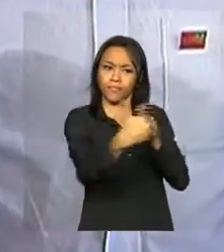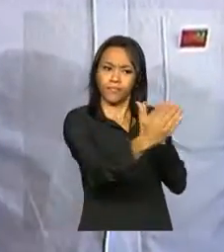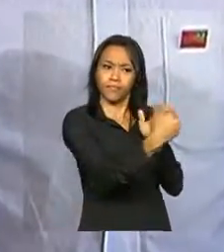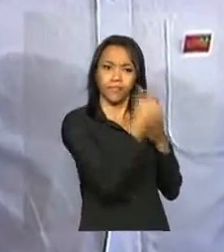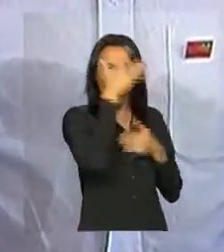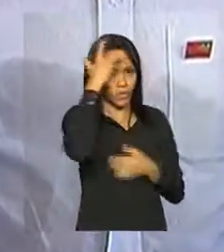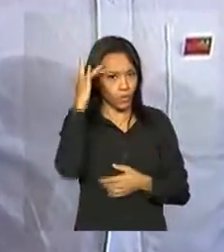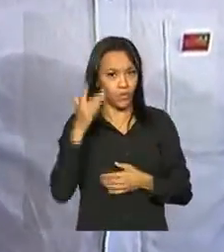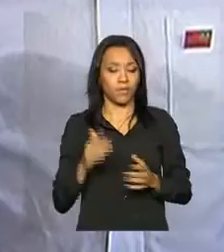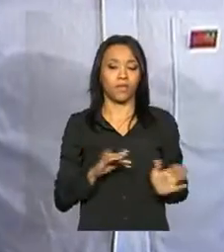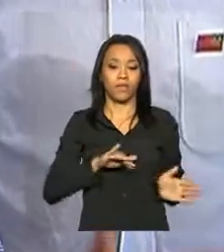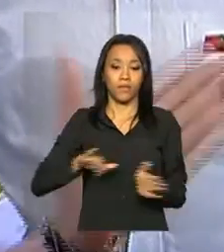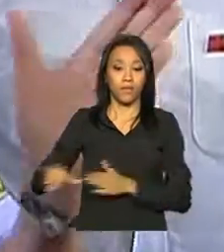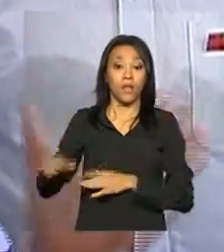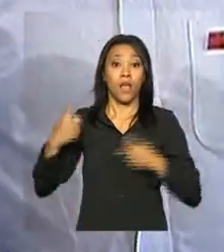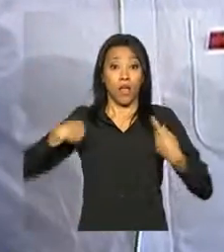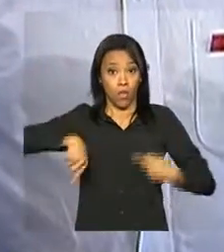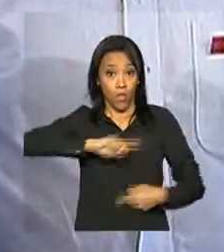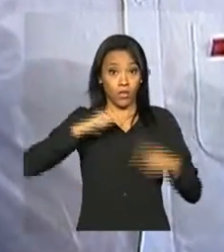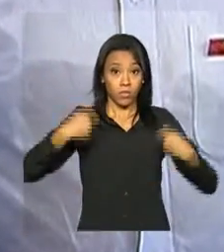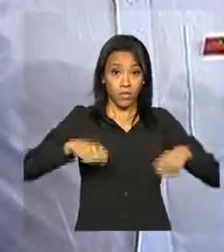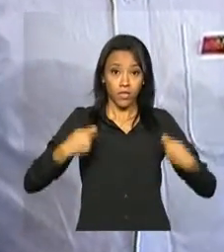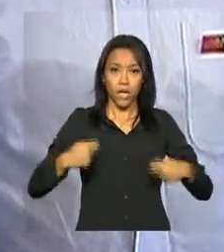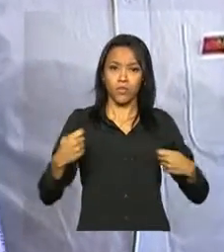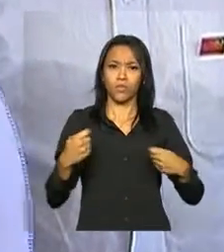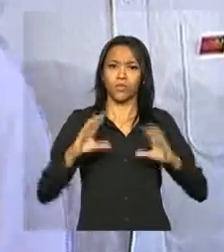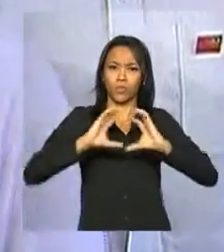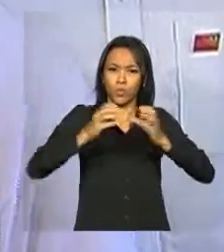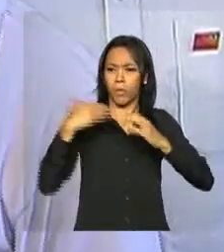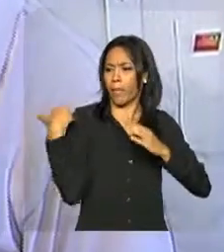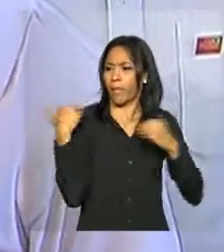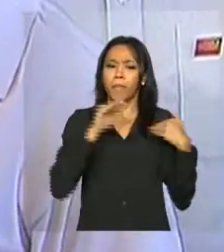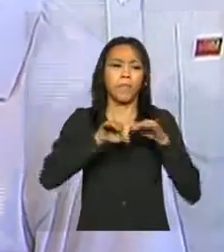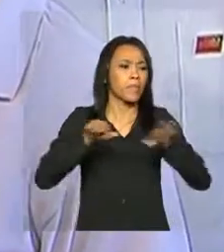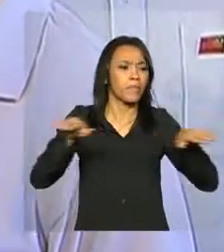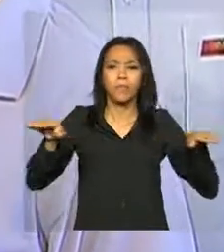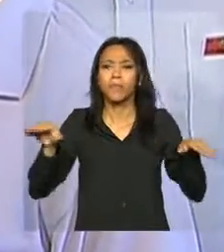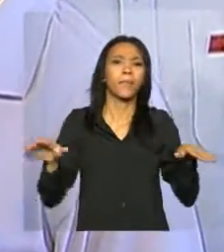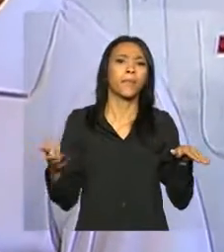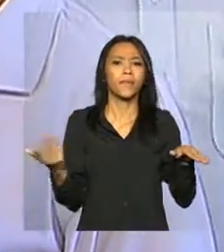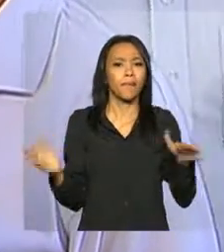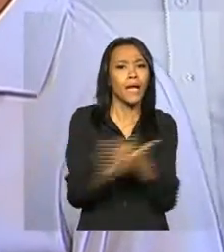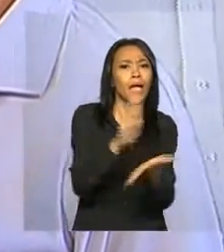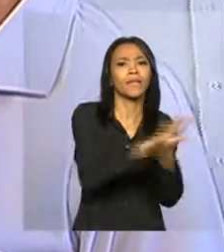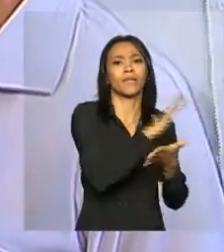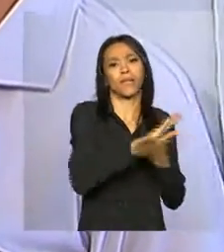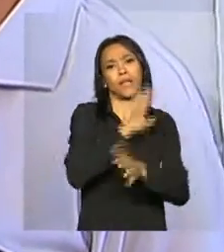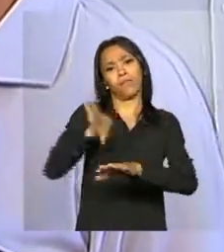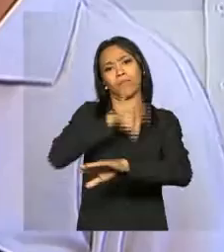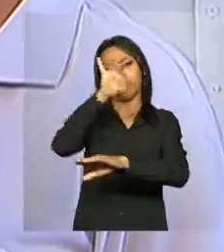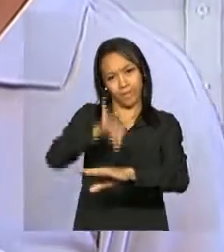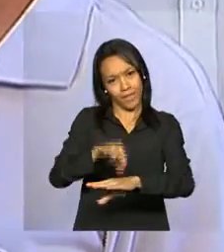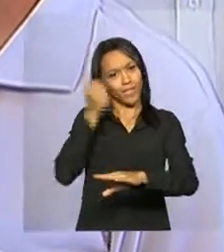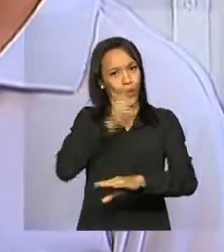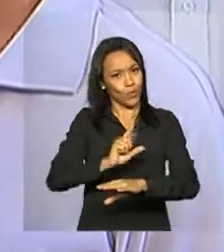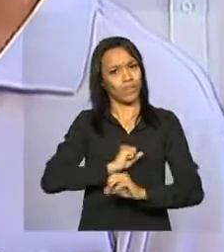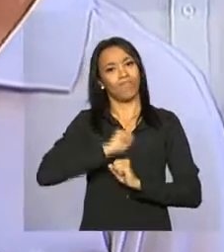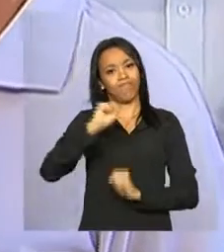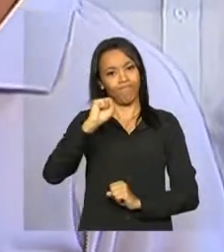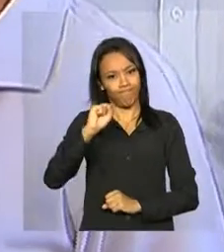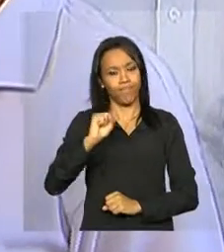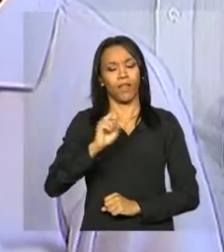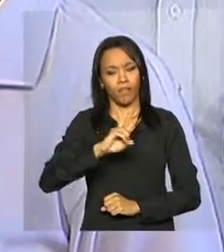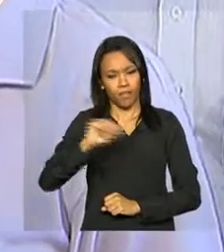nos mobilizar mobilizar todos nós para que isso seja um combate vitorioso e